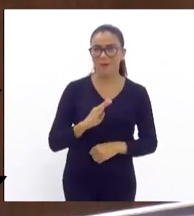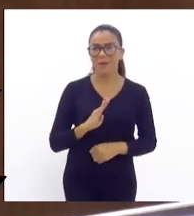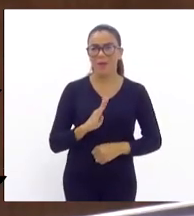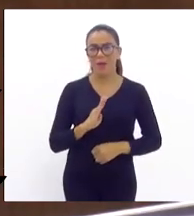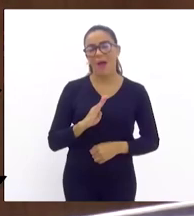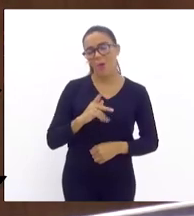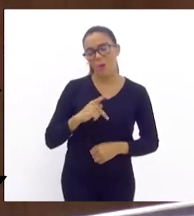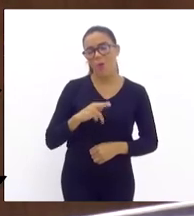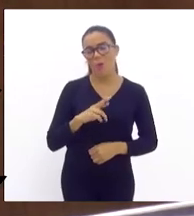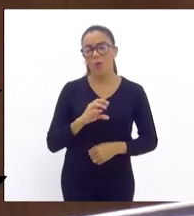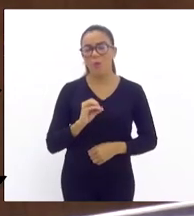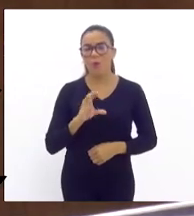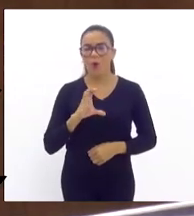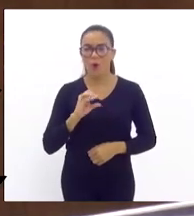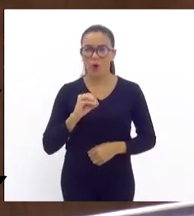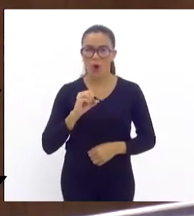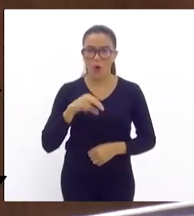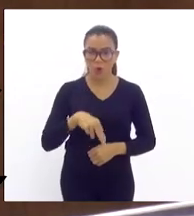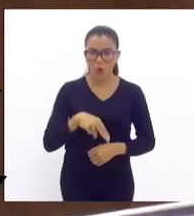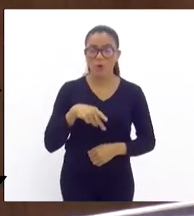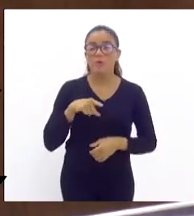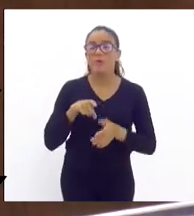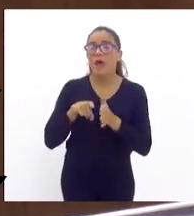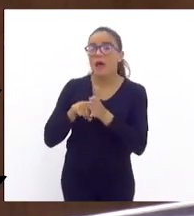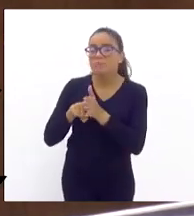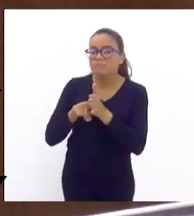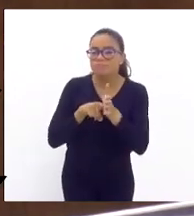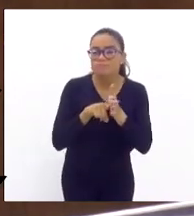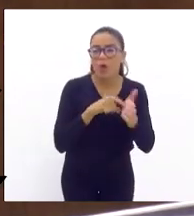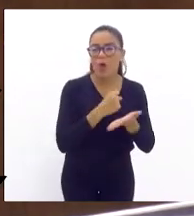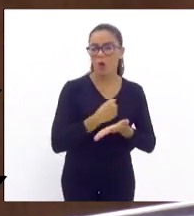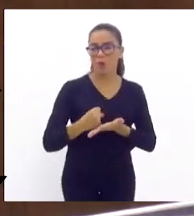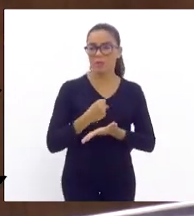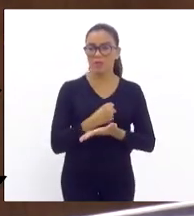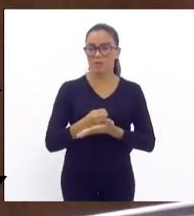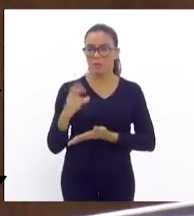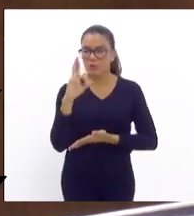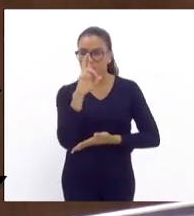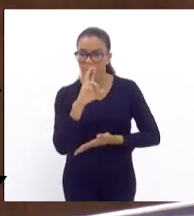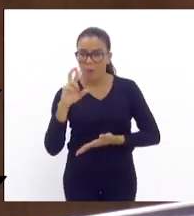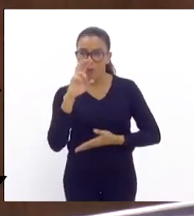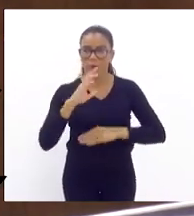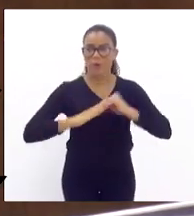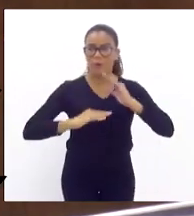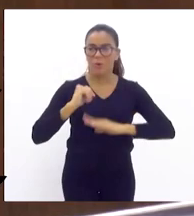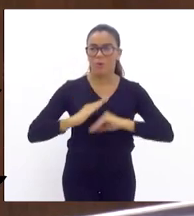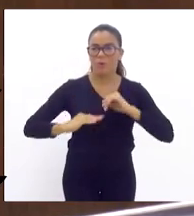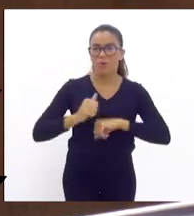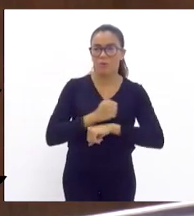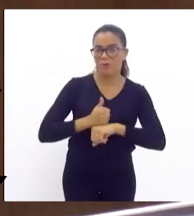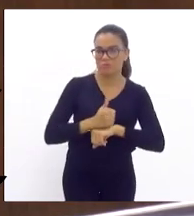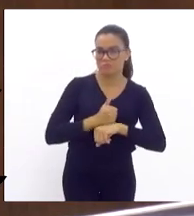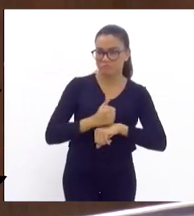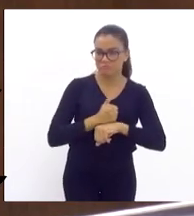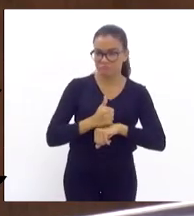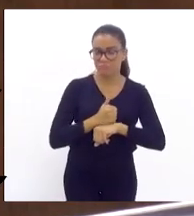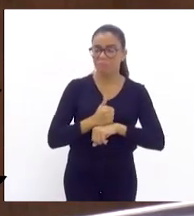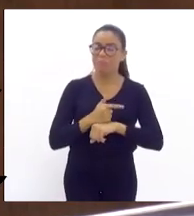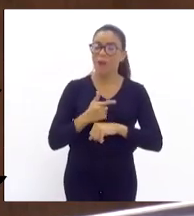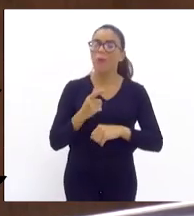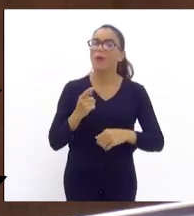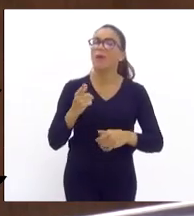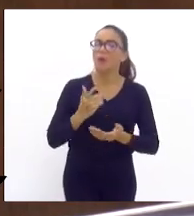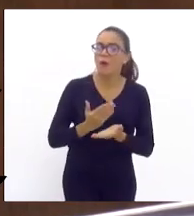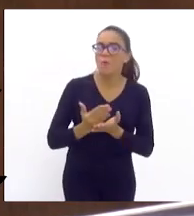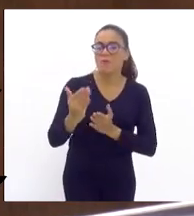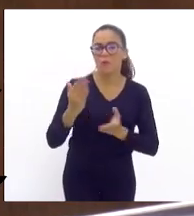verificando a possibilidade da contratação de um perito para que a gente possa ingressar com o processo administrativo para poder fazer